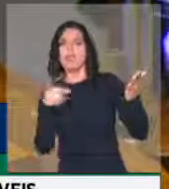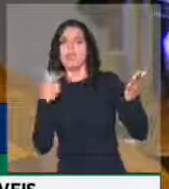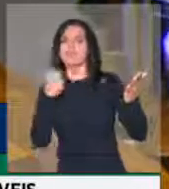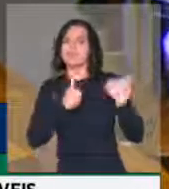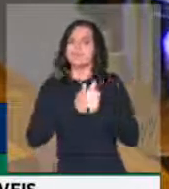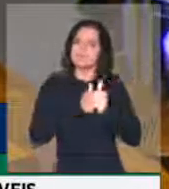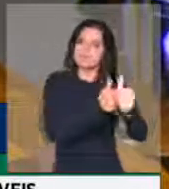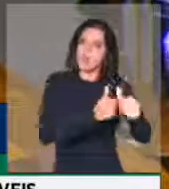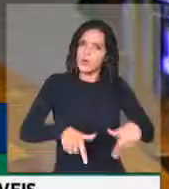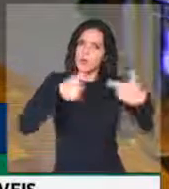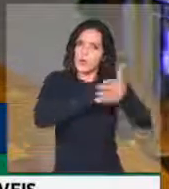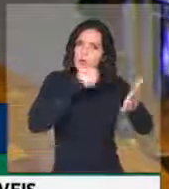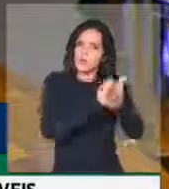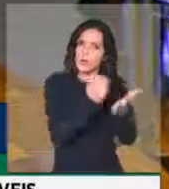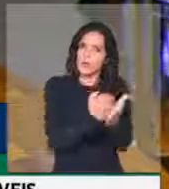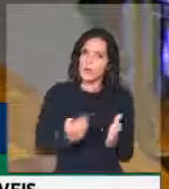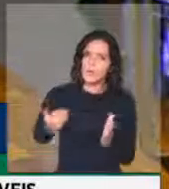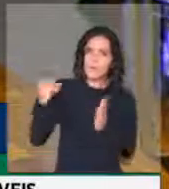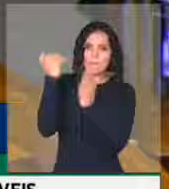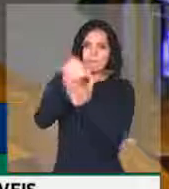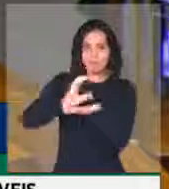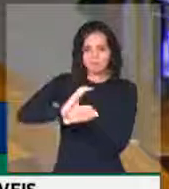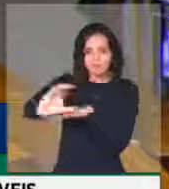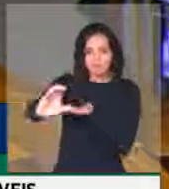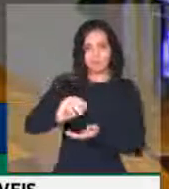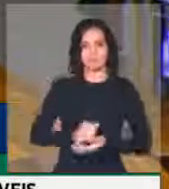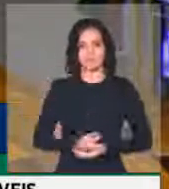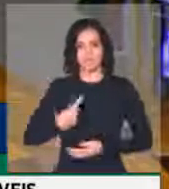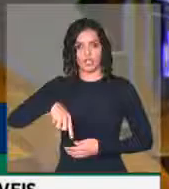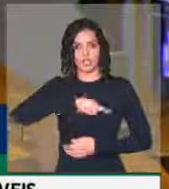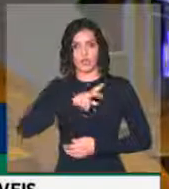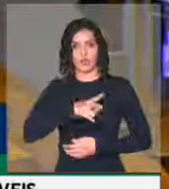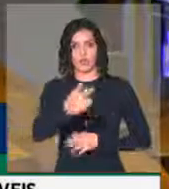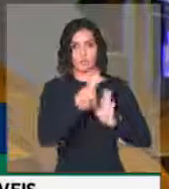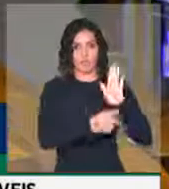seguir lutando para ampliar esses recursos. Nós vamos seguir com o PL da